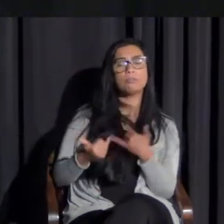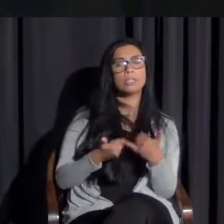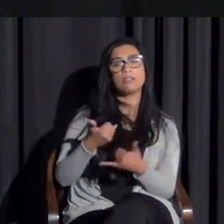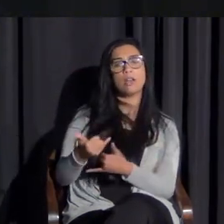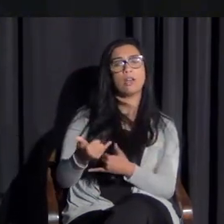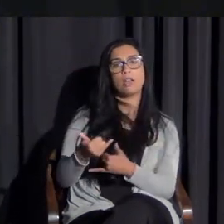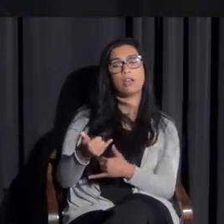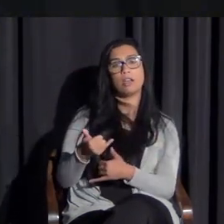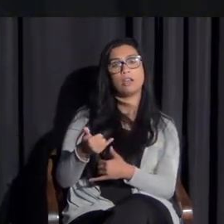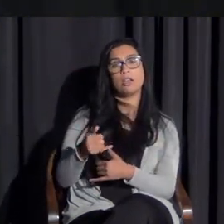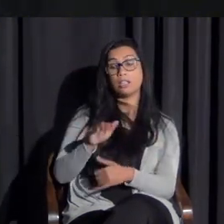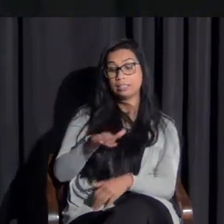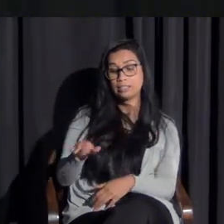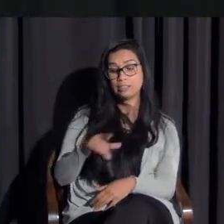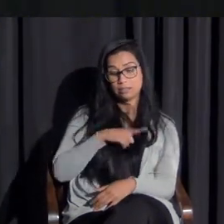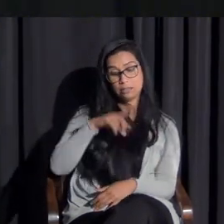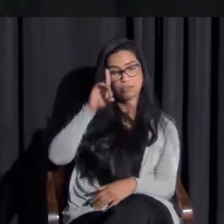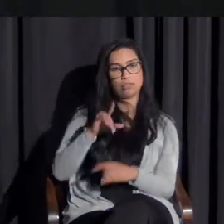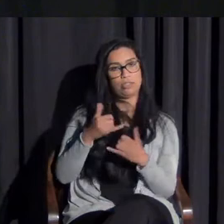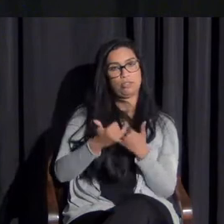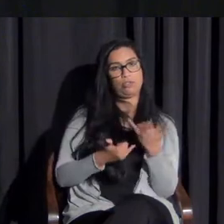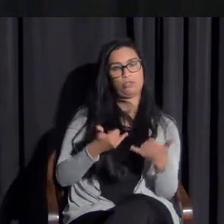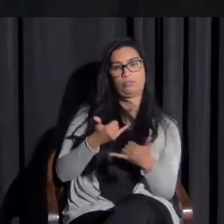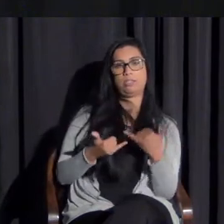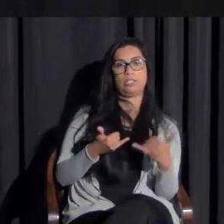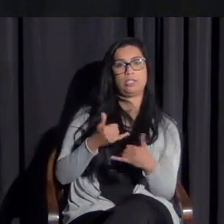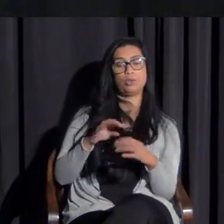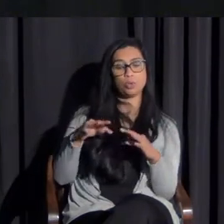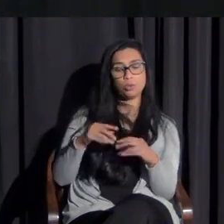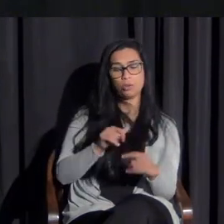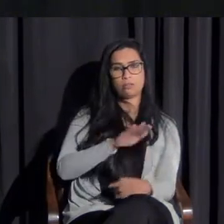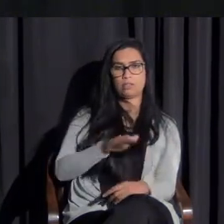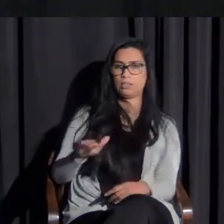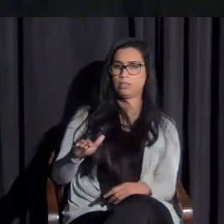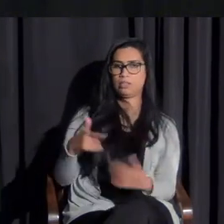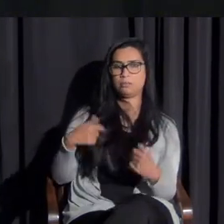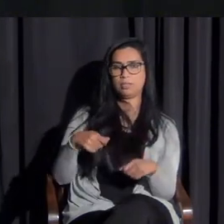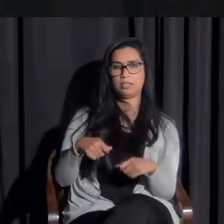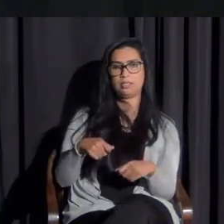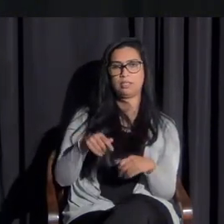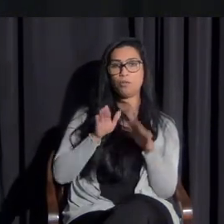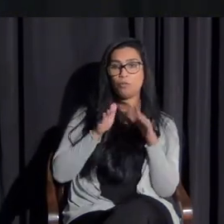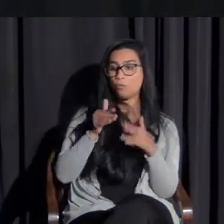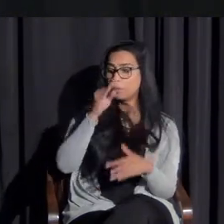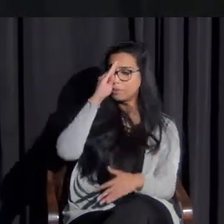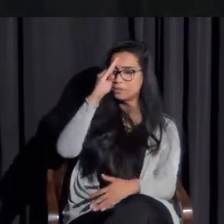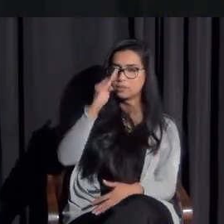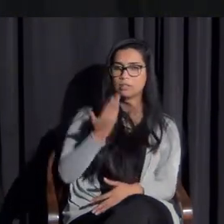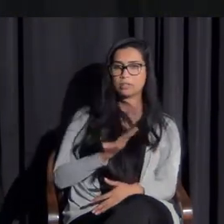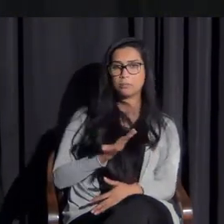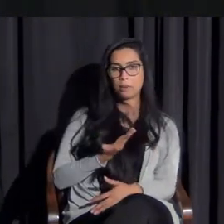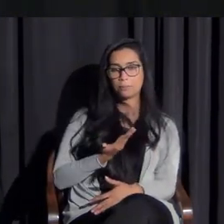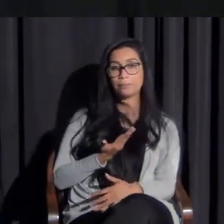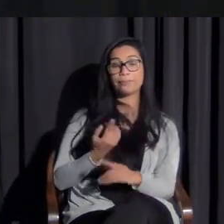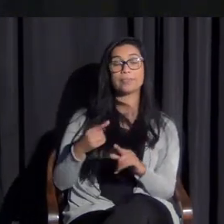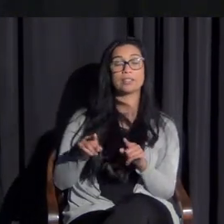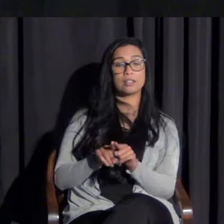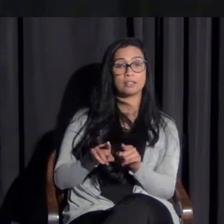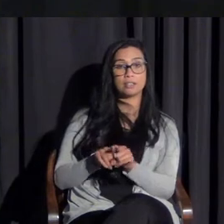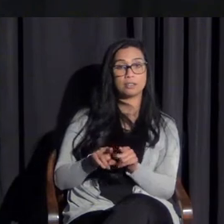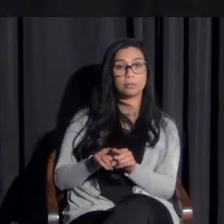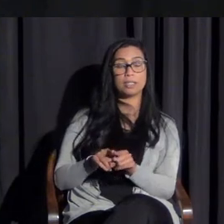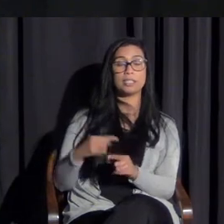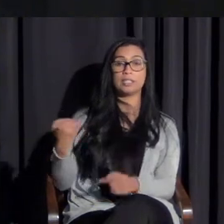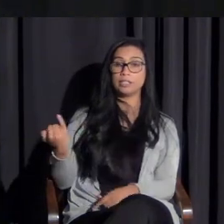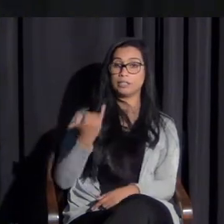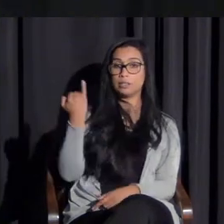esse brincar para todas as crianças, né? Isso é fundamental, a gente poder pensar sobre isso. E aí, nesse sentido também, eu acho que vale a